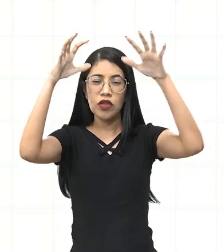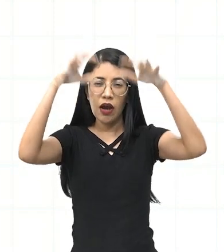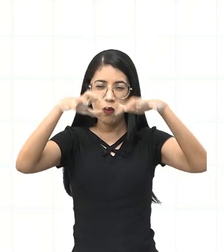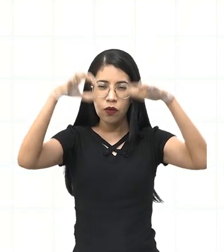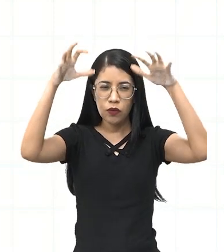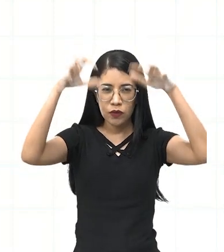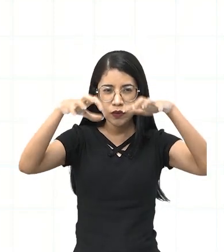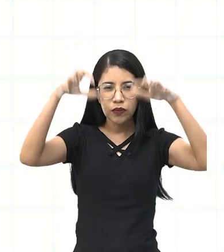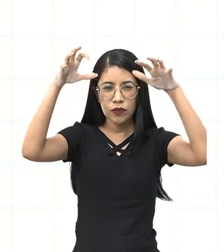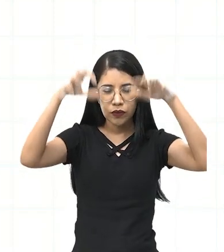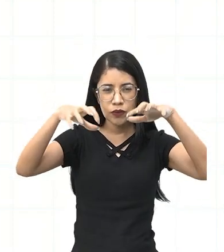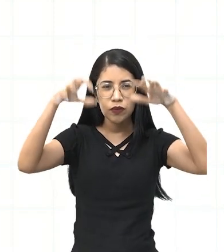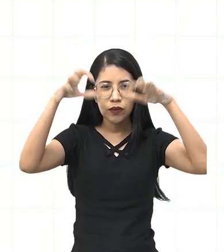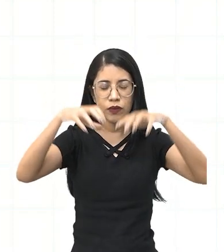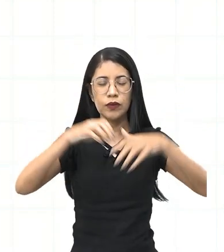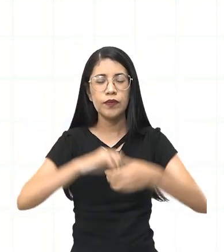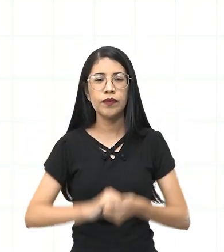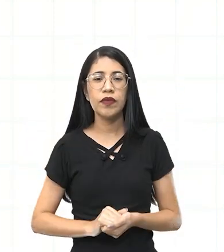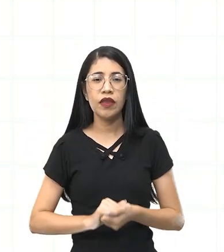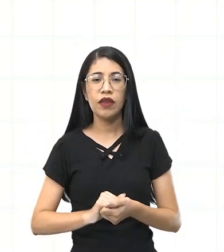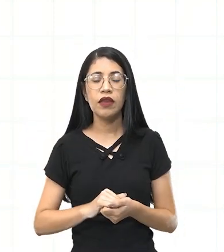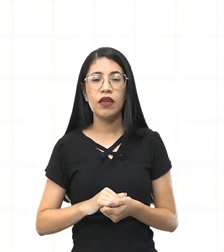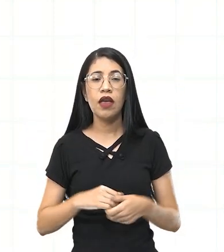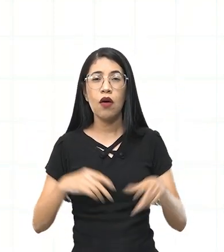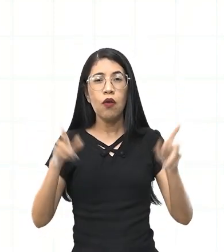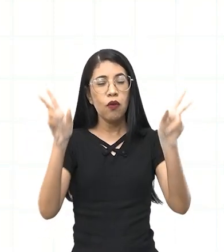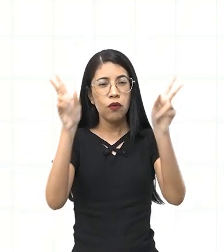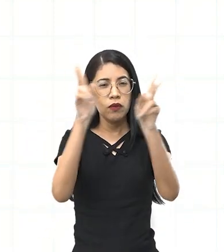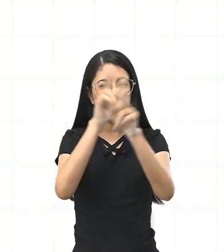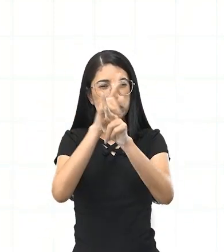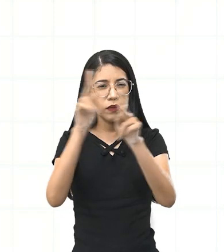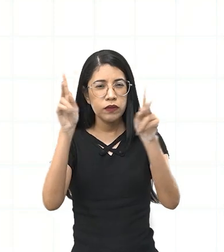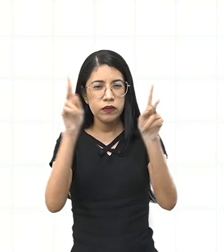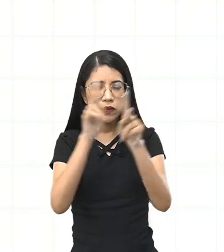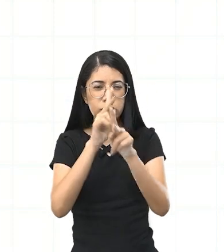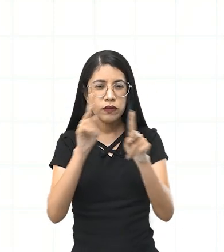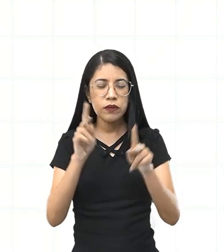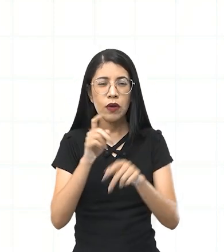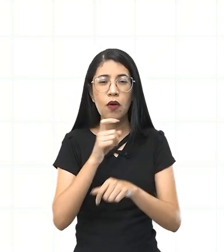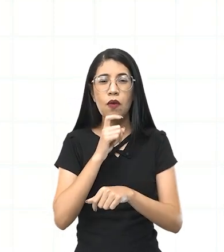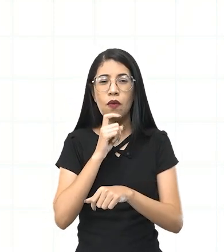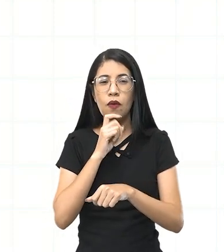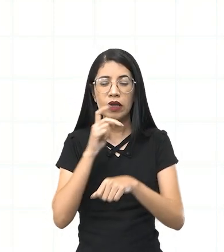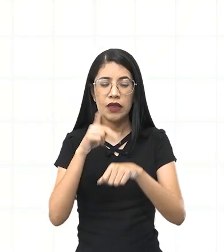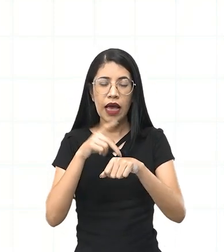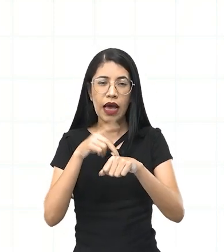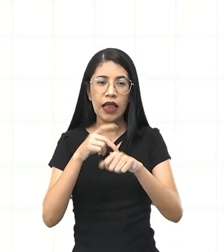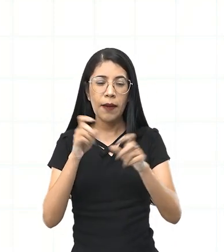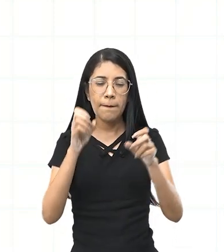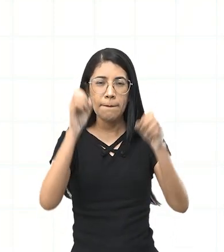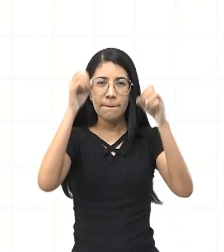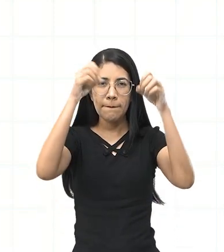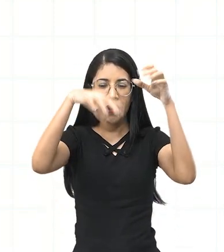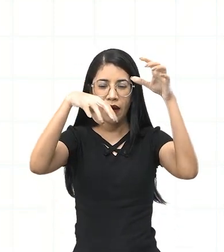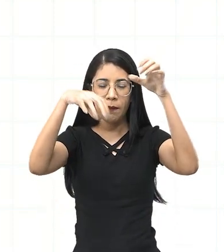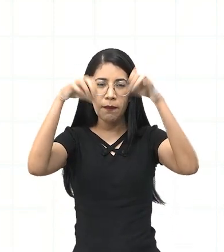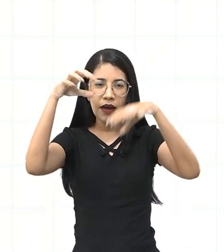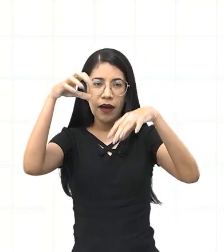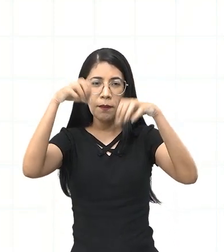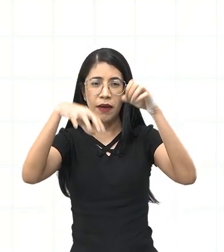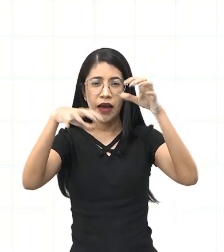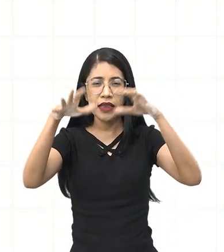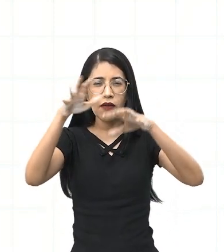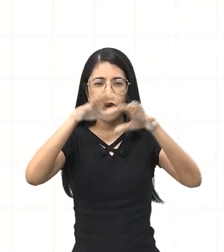tempestades. Com o vento, as pedrinhas de gelo batem umas nas outras. Essa agitação